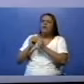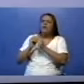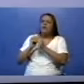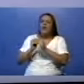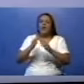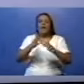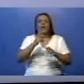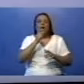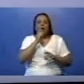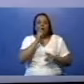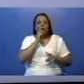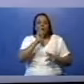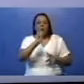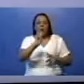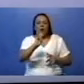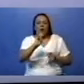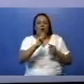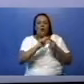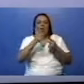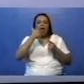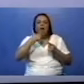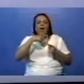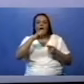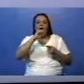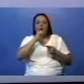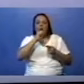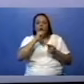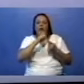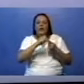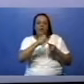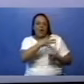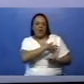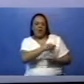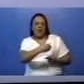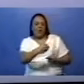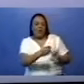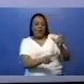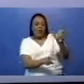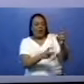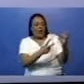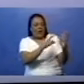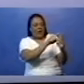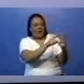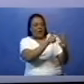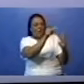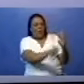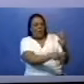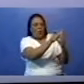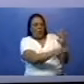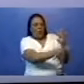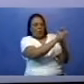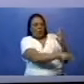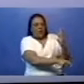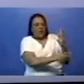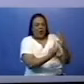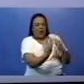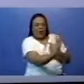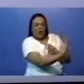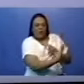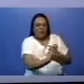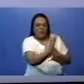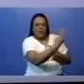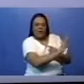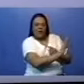Pai, mãe e filho. Exatamente é esse o meu sujeito. Pai, mãe e filho foram à